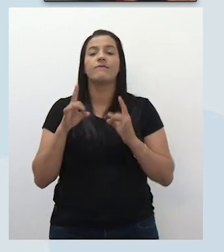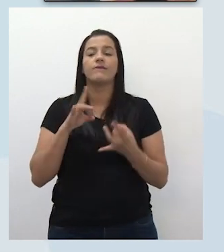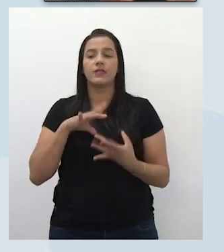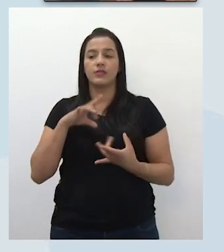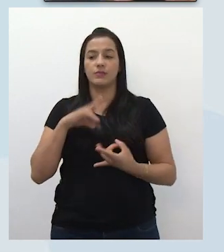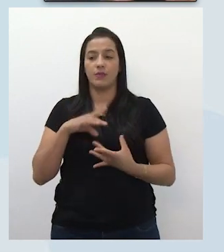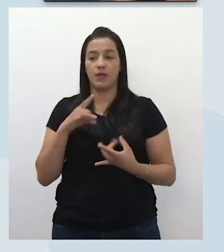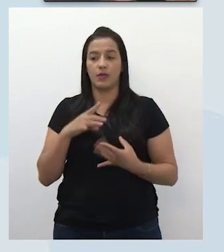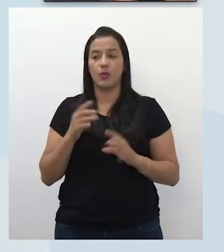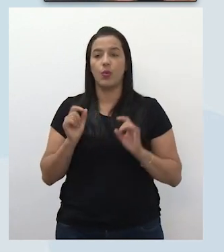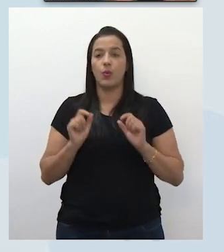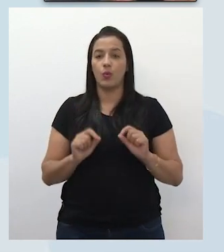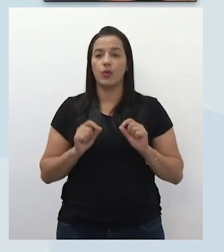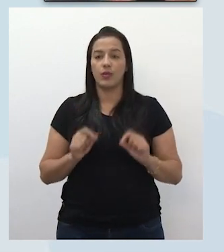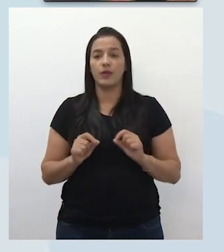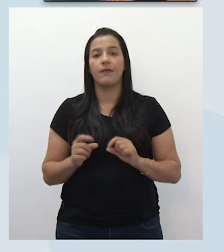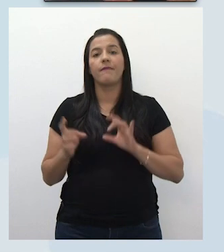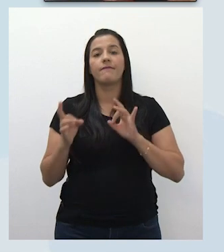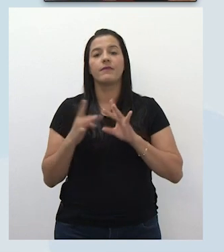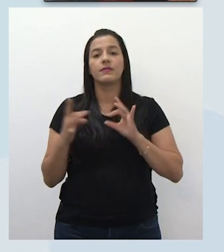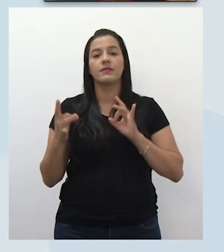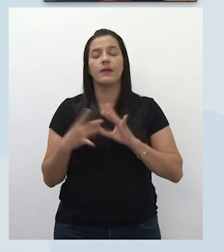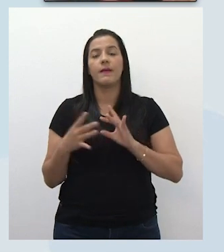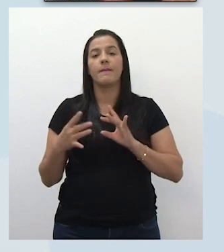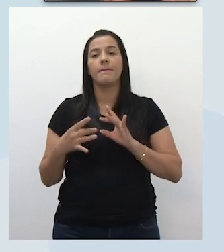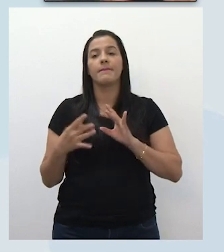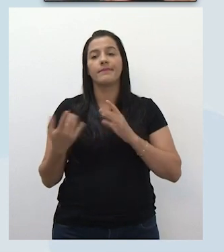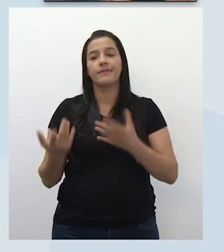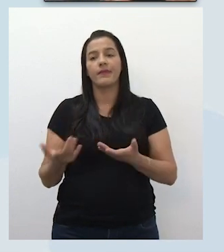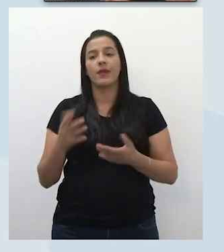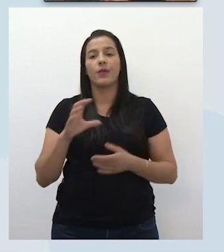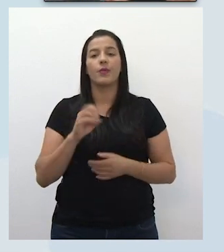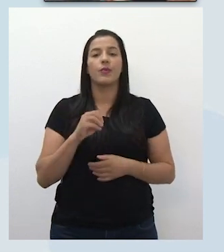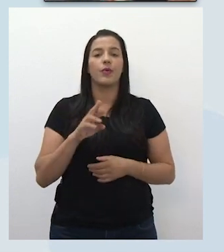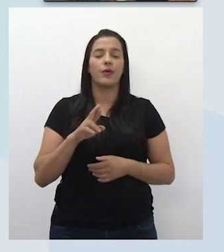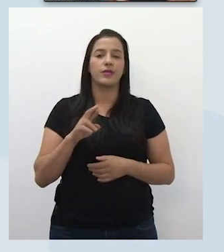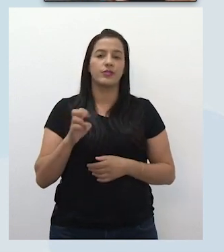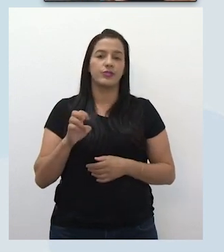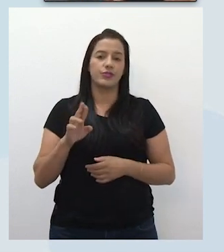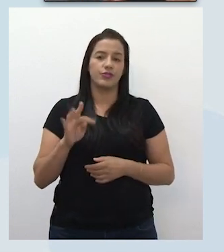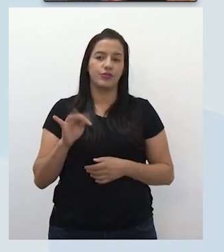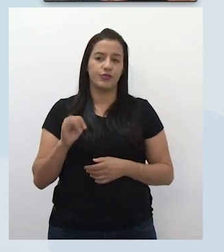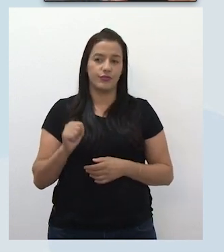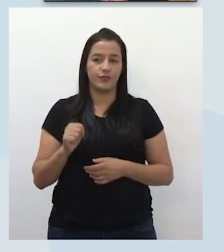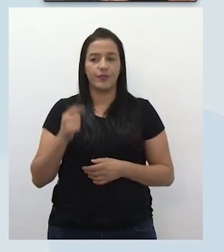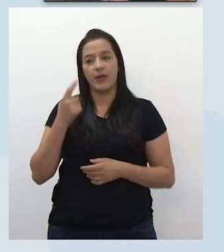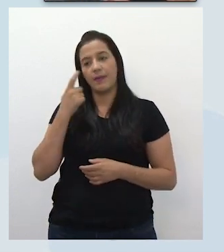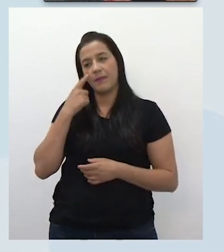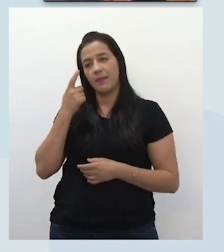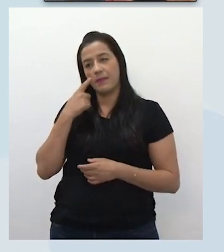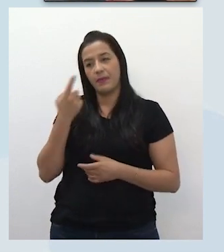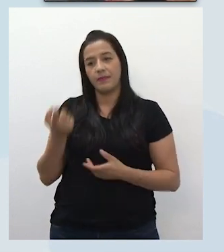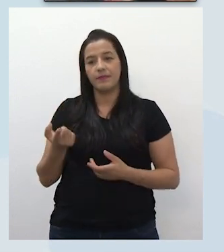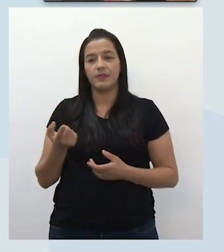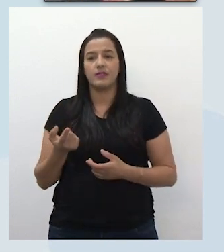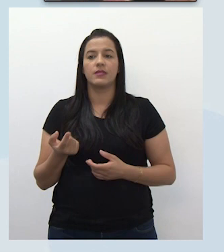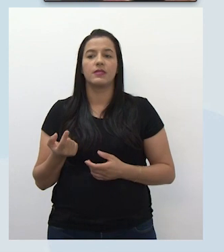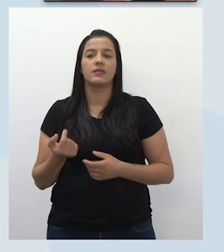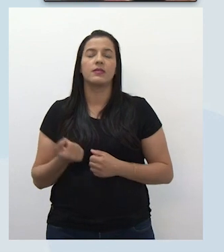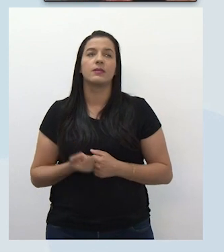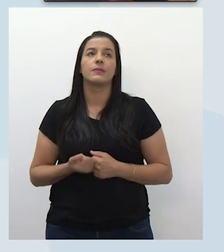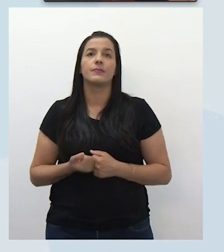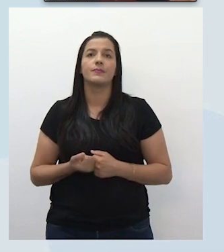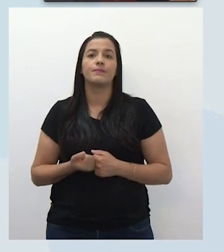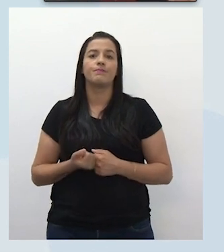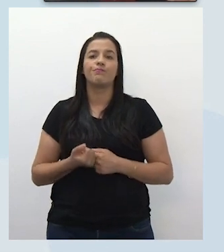aquele que nós chamamos de feedback corretivo. O feedback corretivo, ele tem como